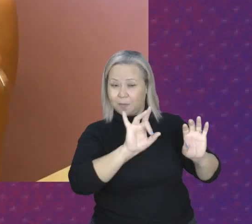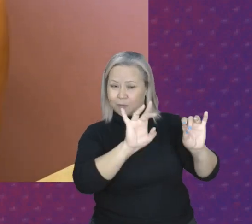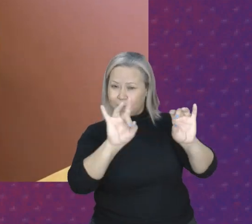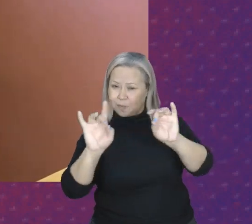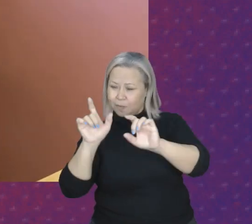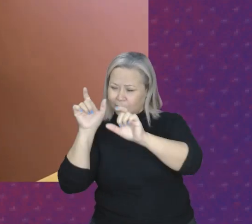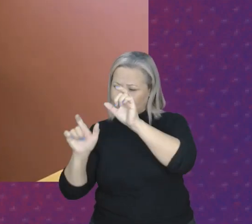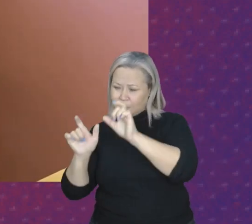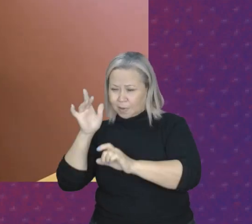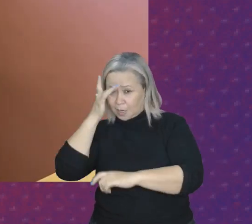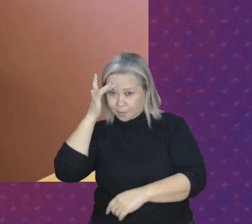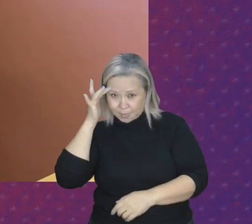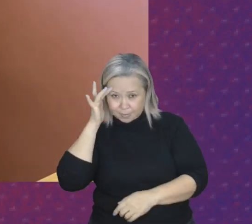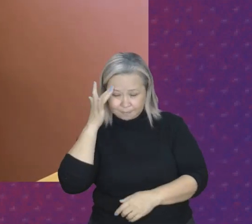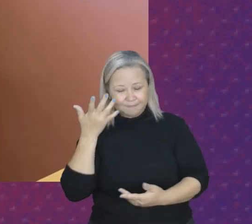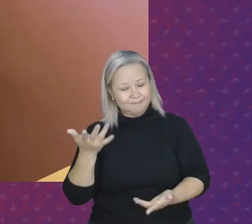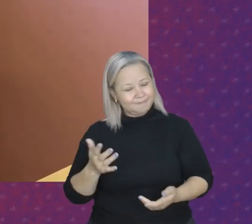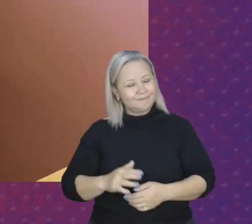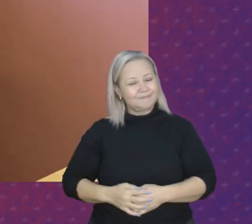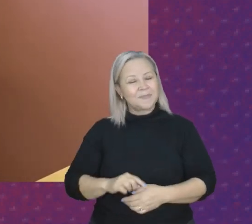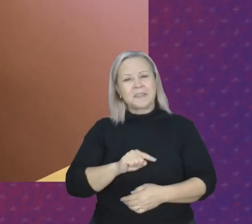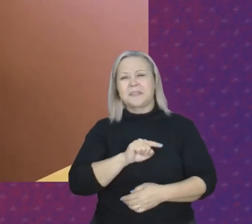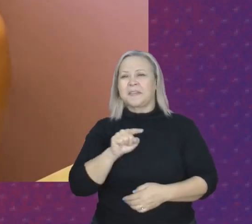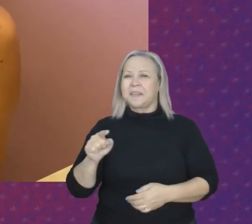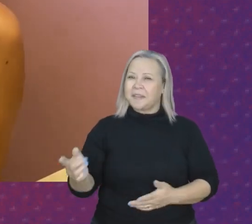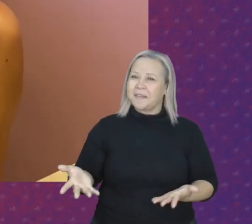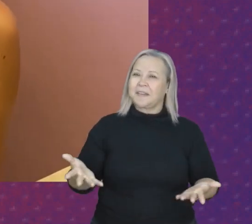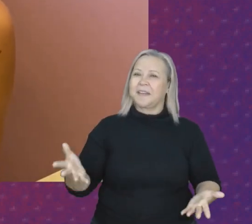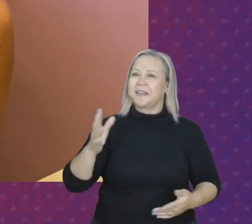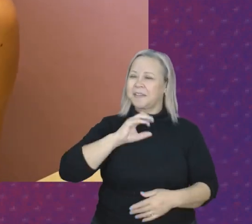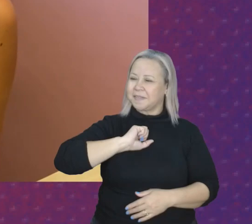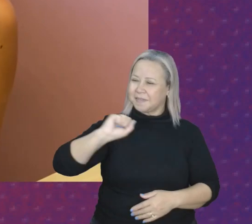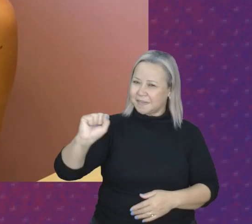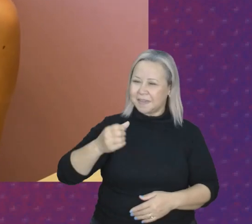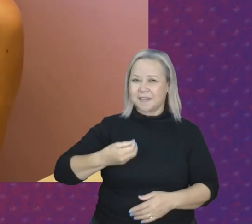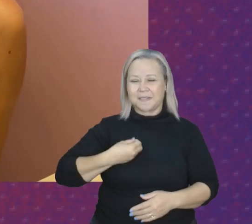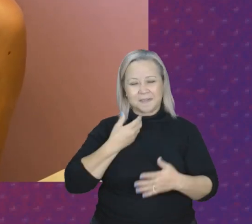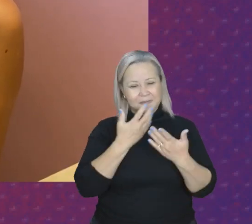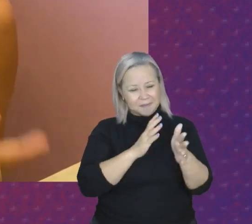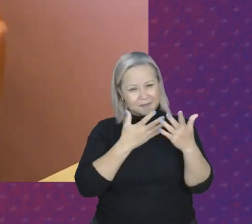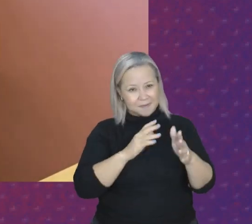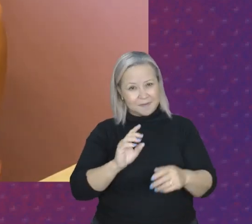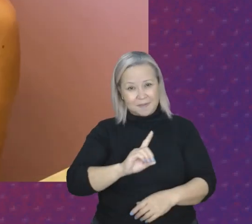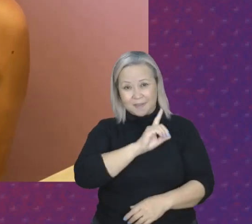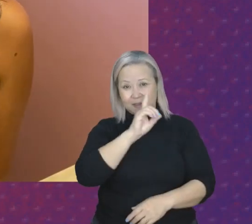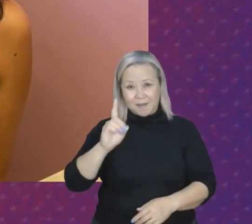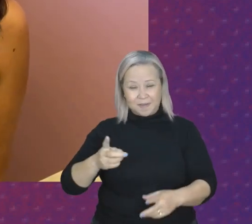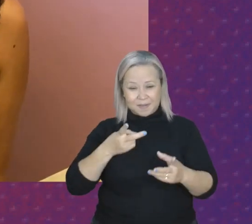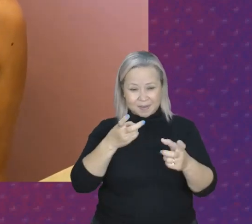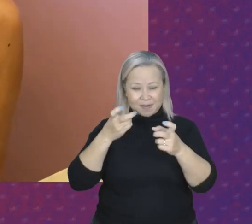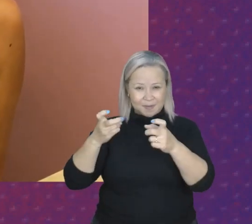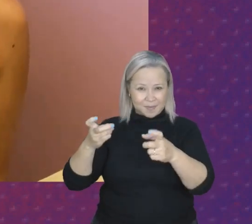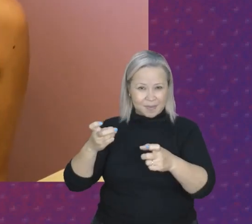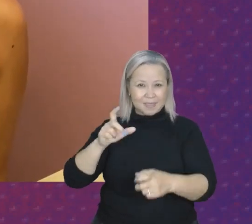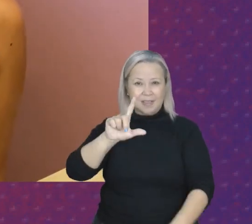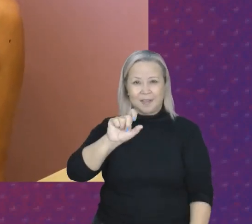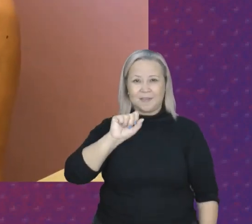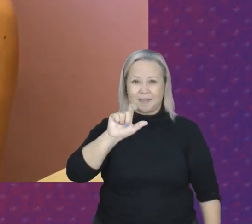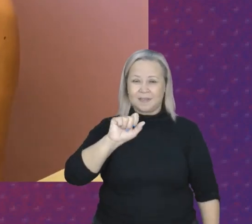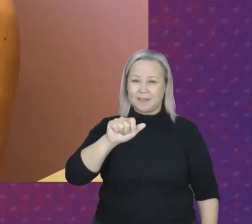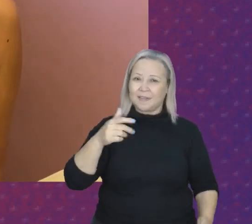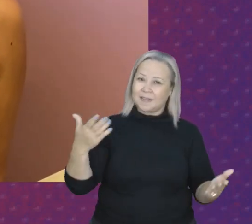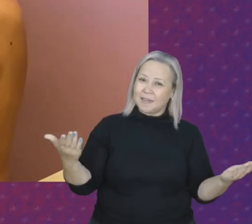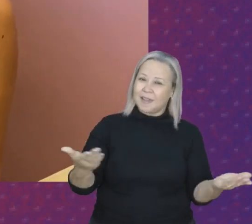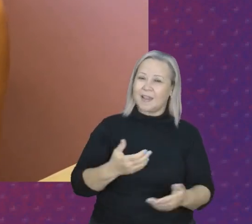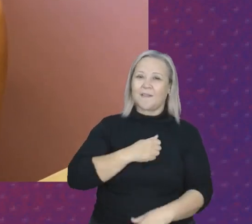cada uma. Então, acho que é isso. Um salve, né, um viva ao Dia da Visibilidade Lésbica, que é agora em agosto.